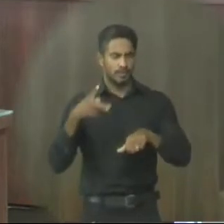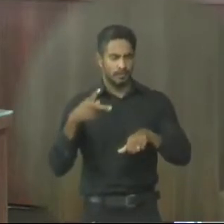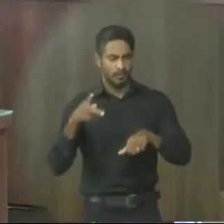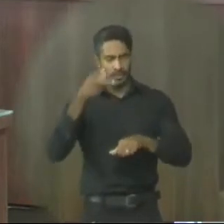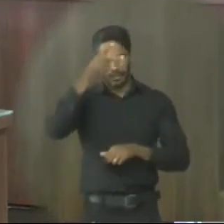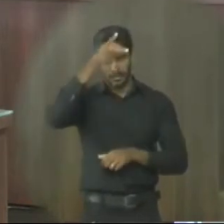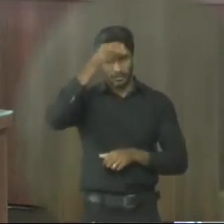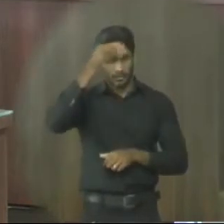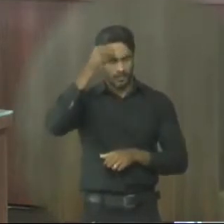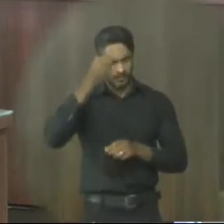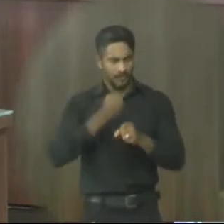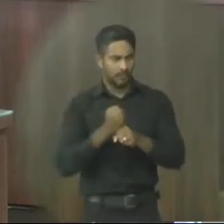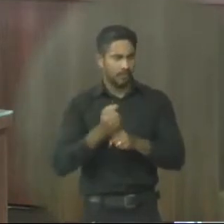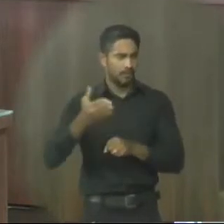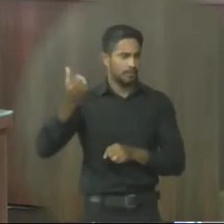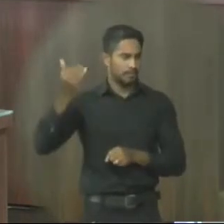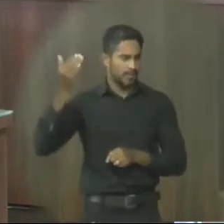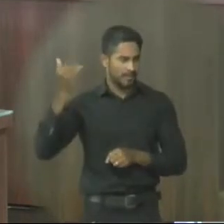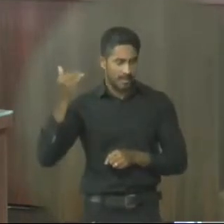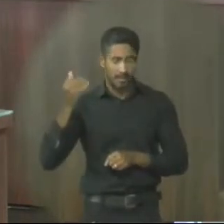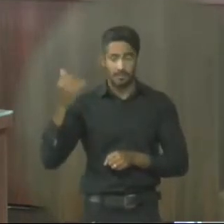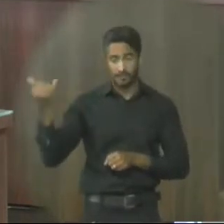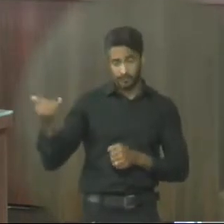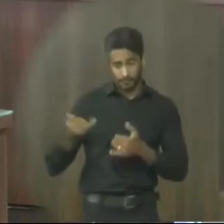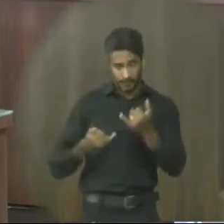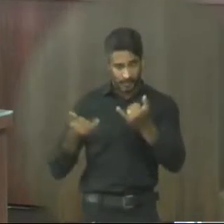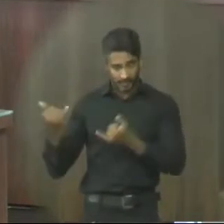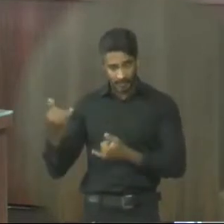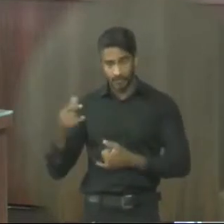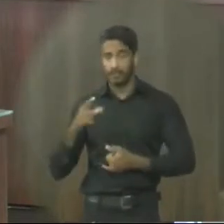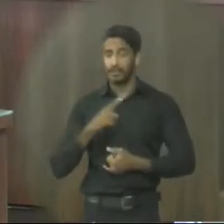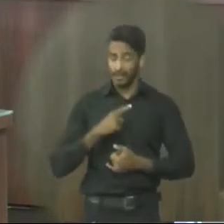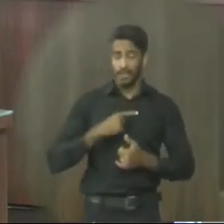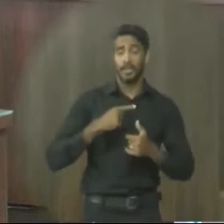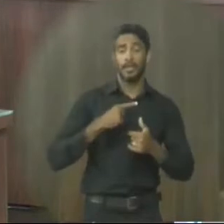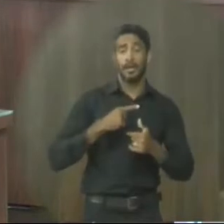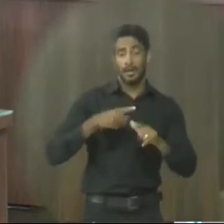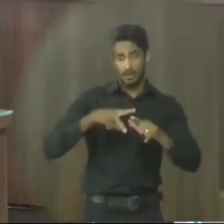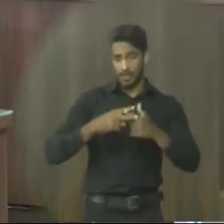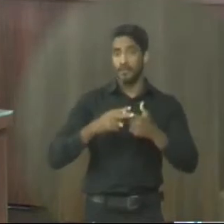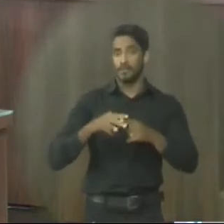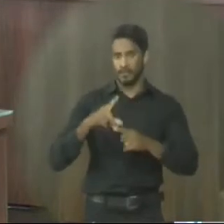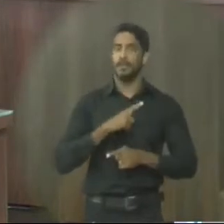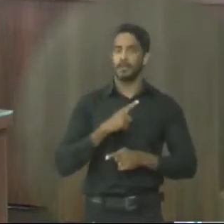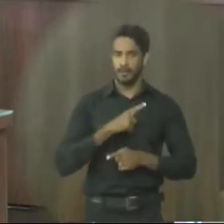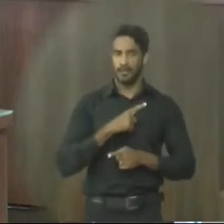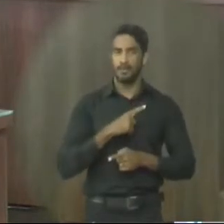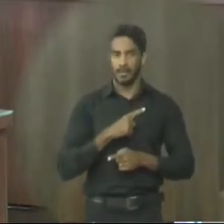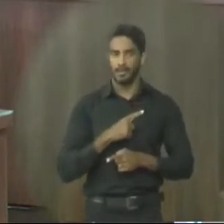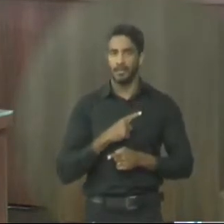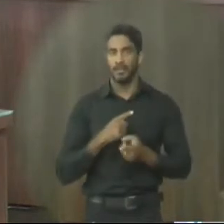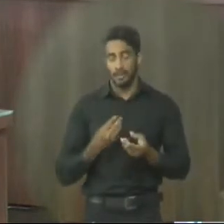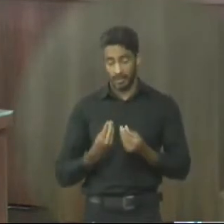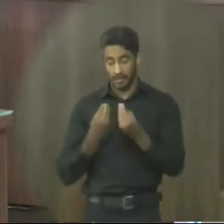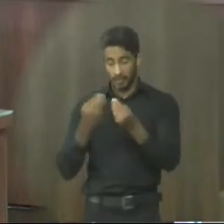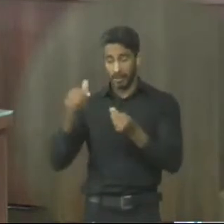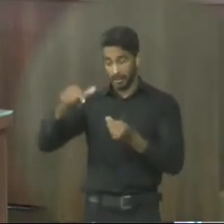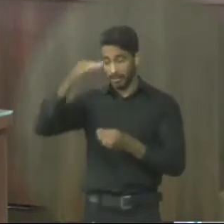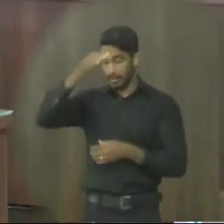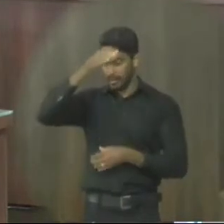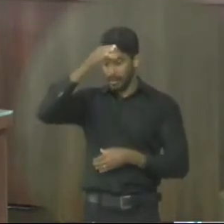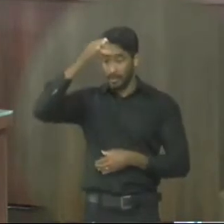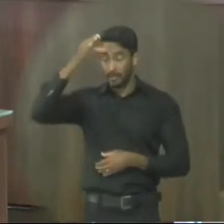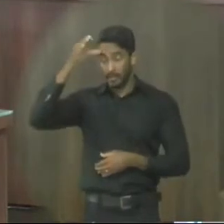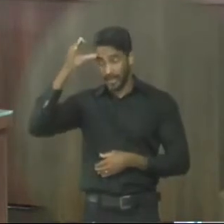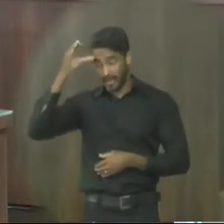prefeito ano passado. E ele disse que teria uma solução, né, que inclusive encaminharia para esta Câmara.